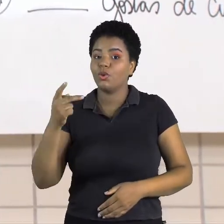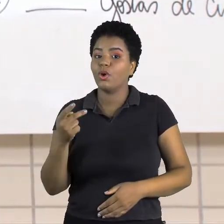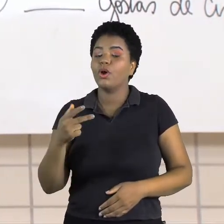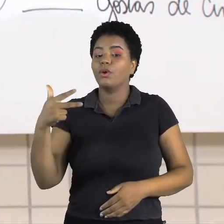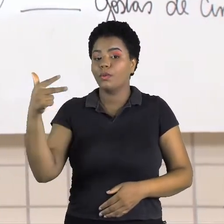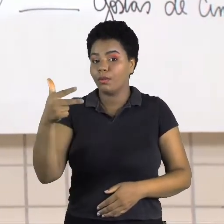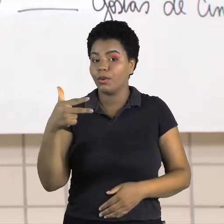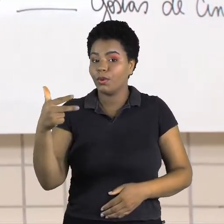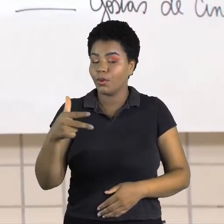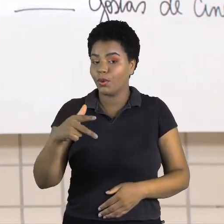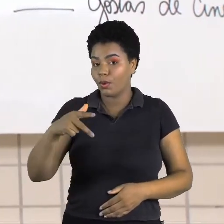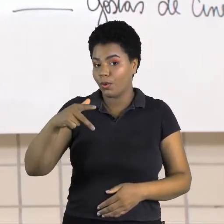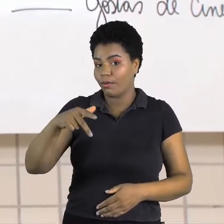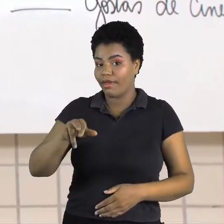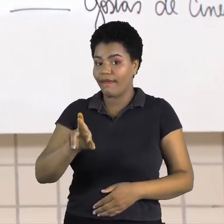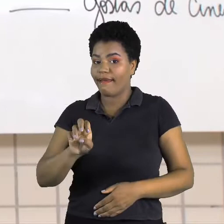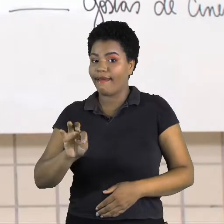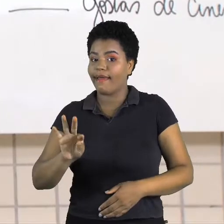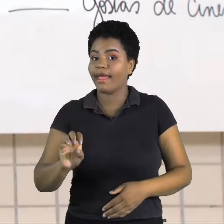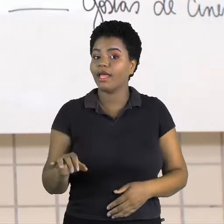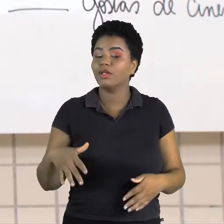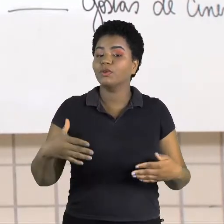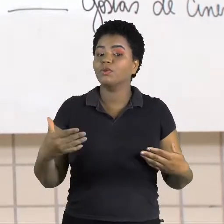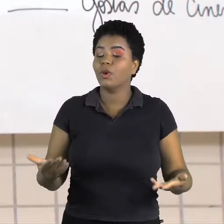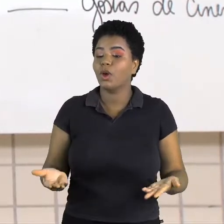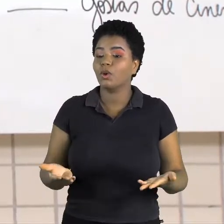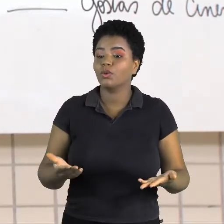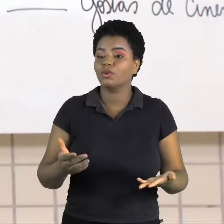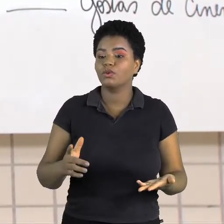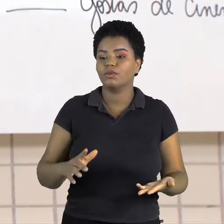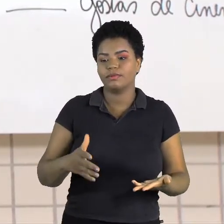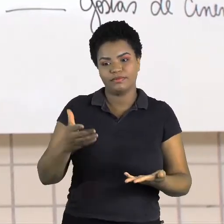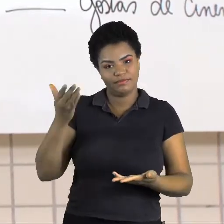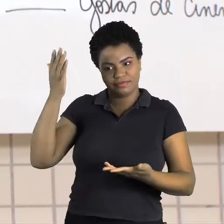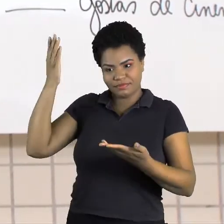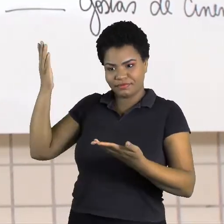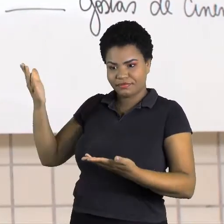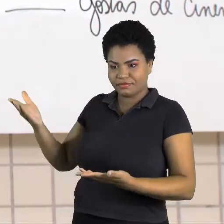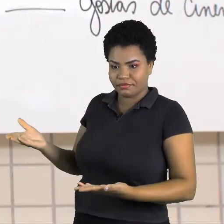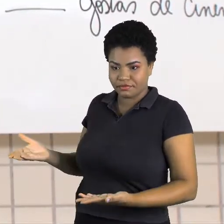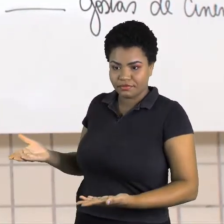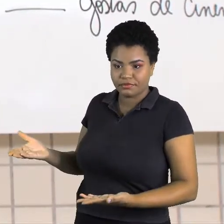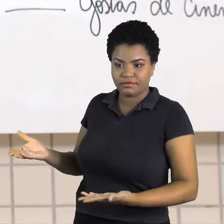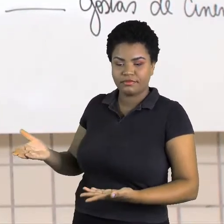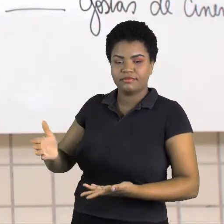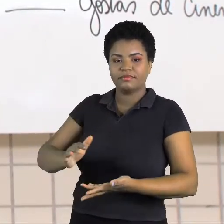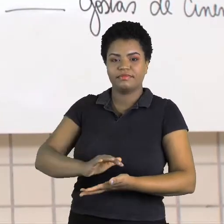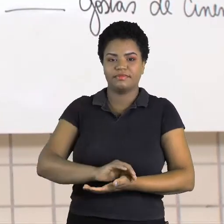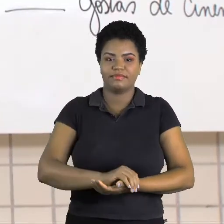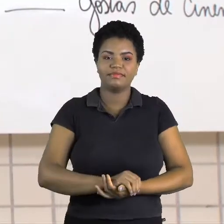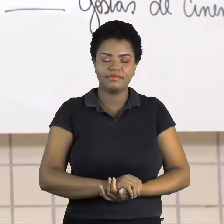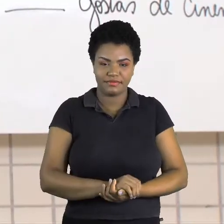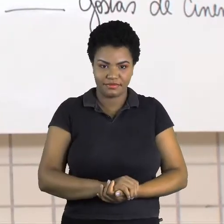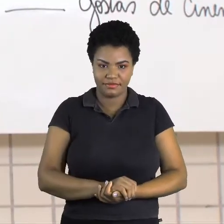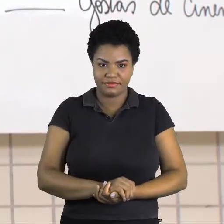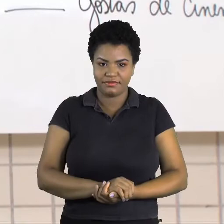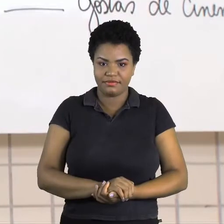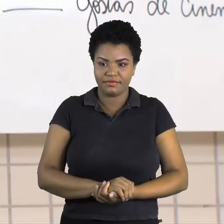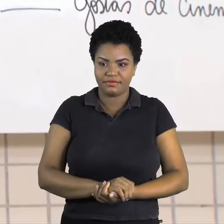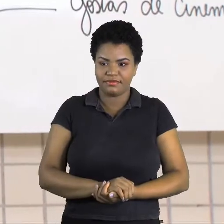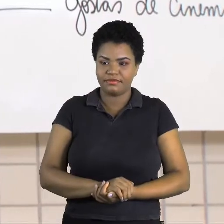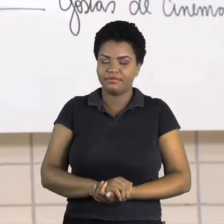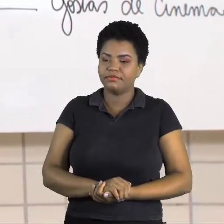tu ou vocês, ele ou ela, nós, vós ou vocês, eles ou elas. Vai